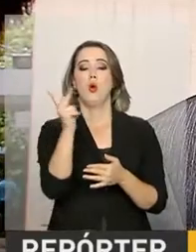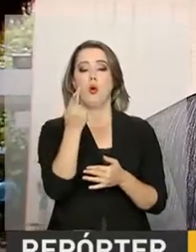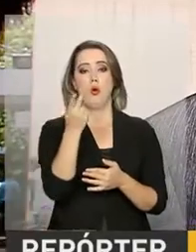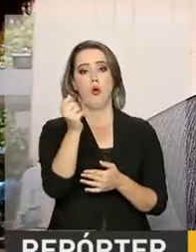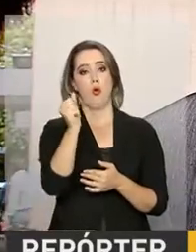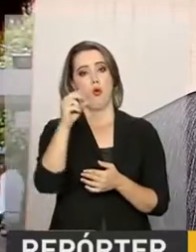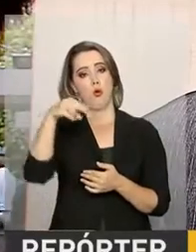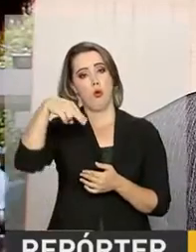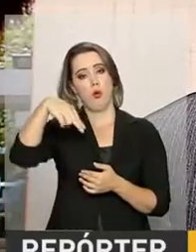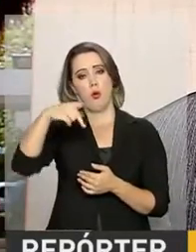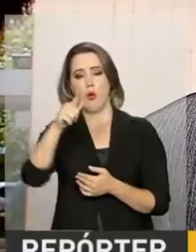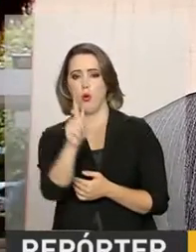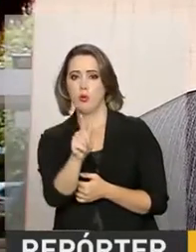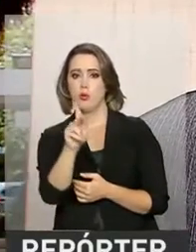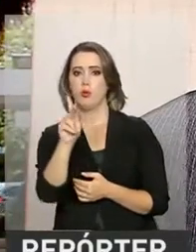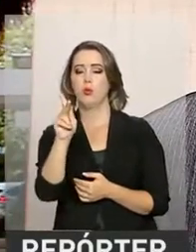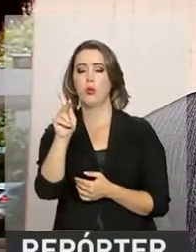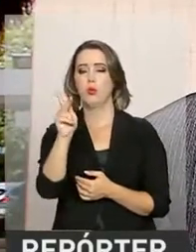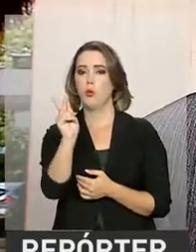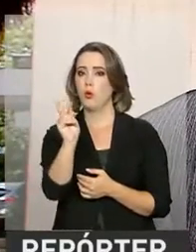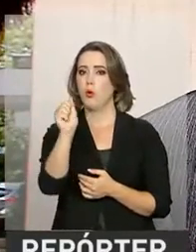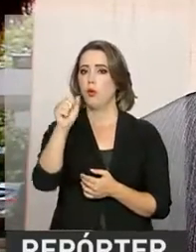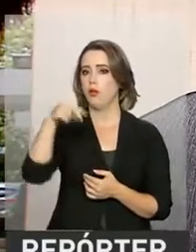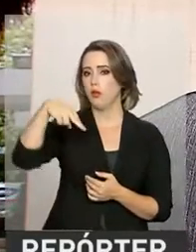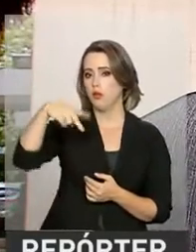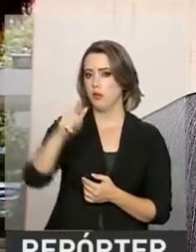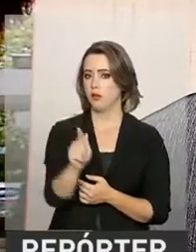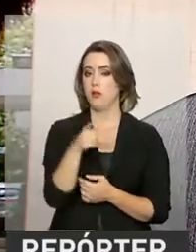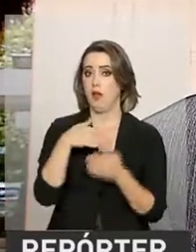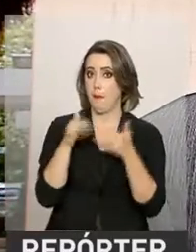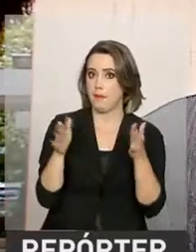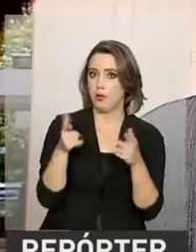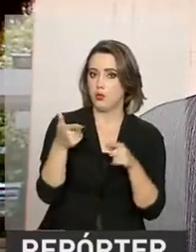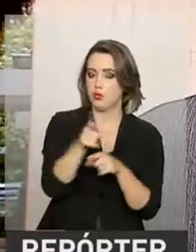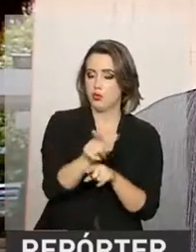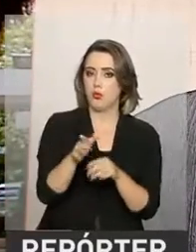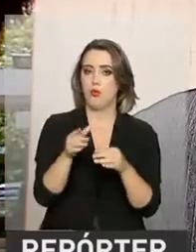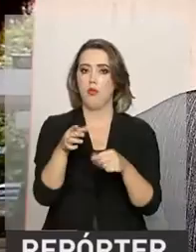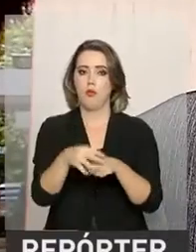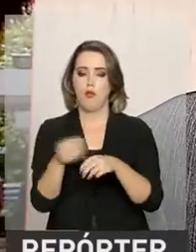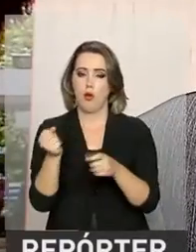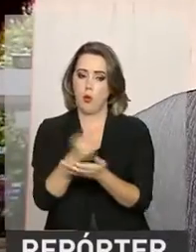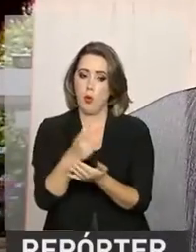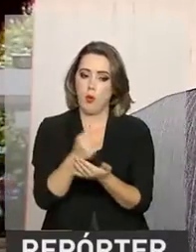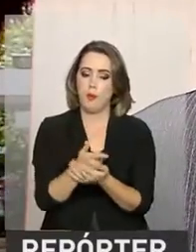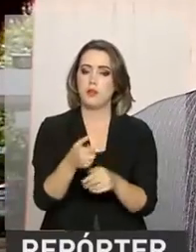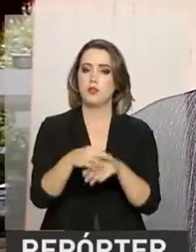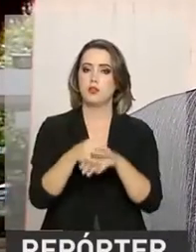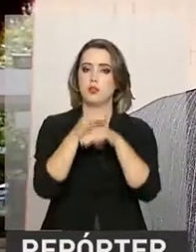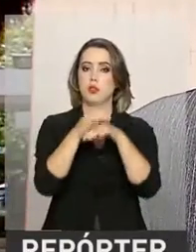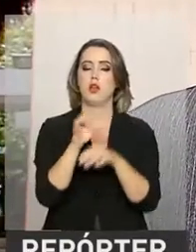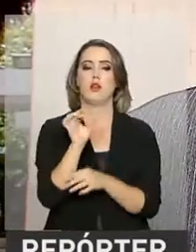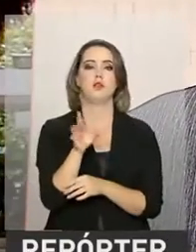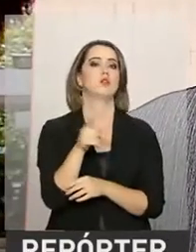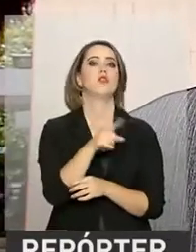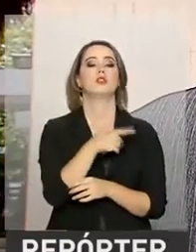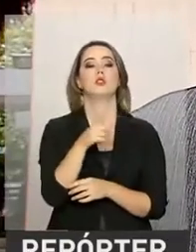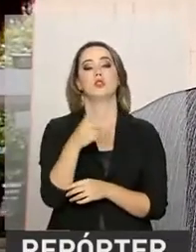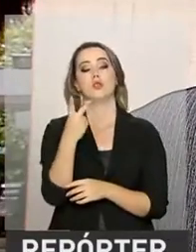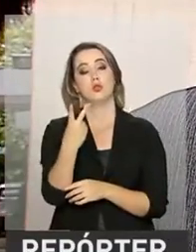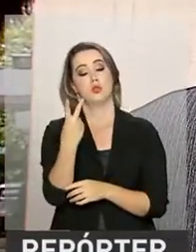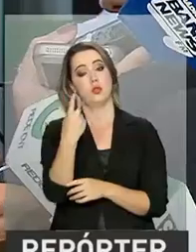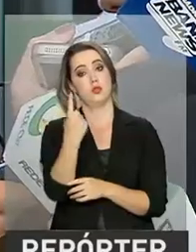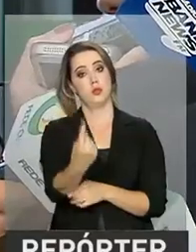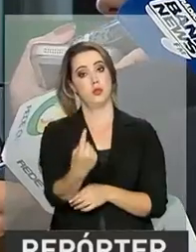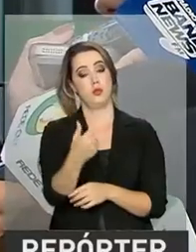de carne brasileira a exceção são os produtos dos 21 frigoríficos investigados pela polícia federal